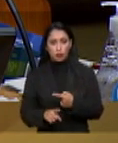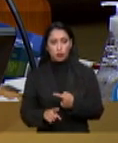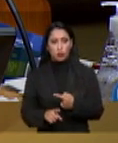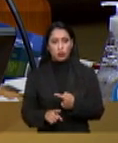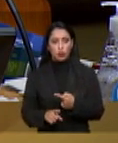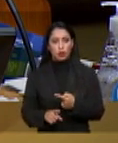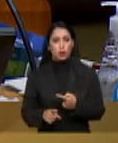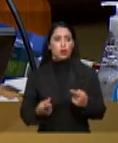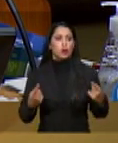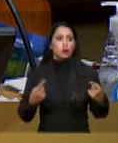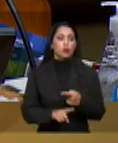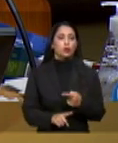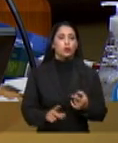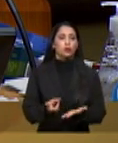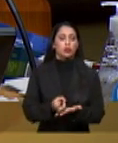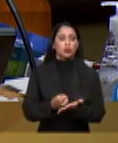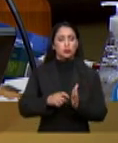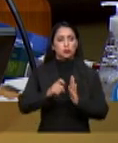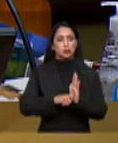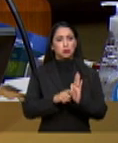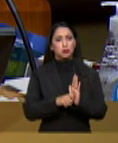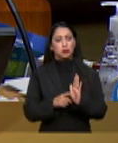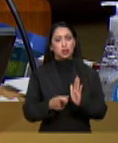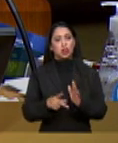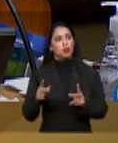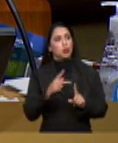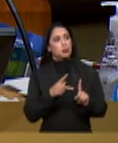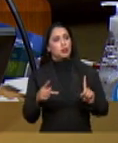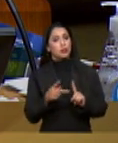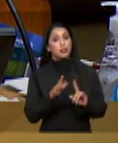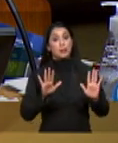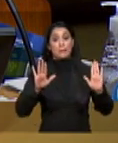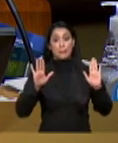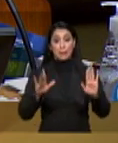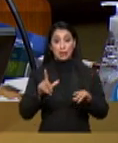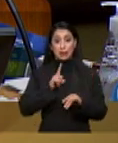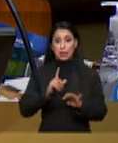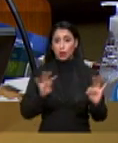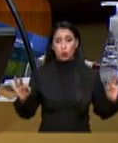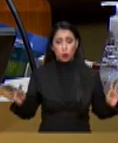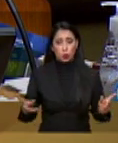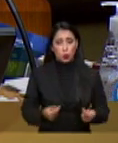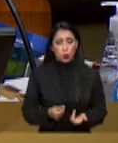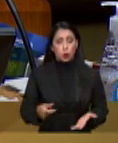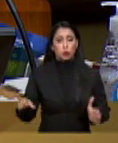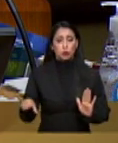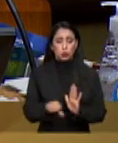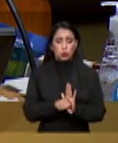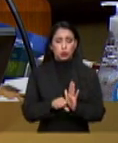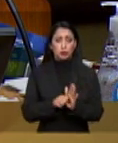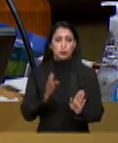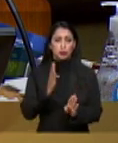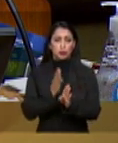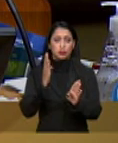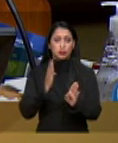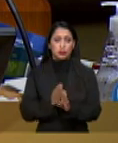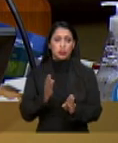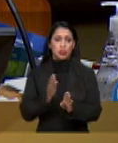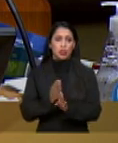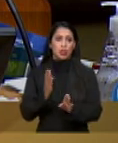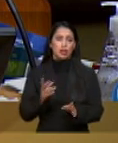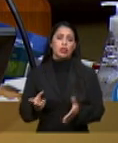contra a ordem tributária ou a previdência social, mas sim abarcar todo e qualquer delito identificado pelo agente fazendário.